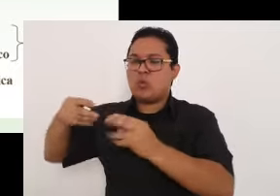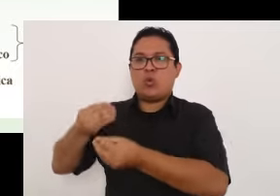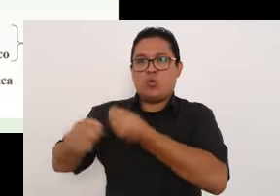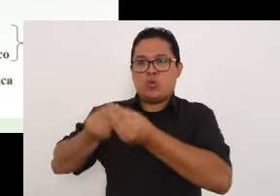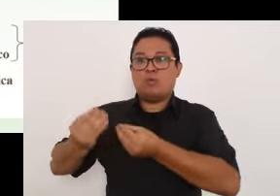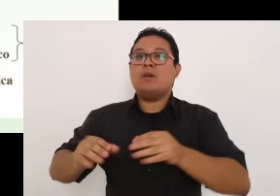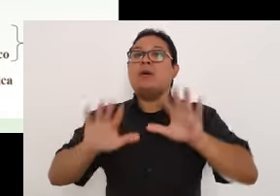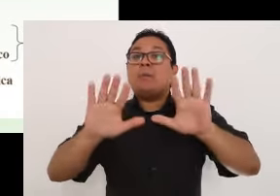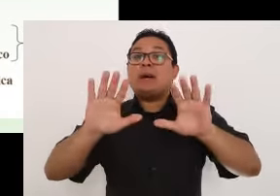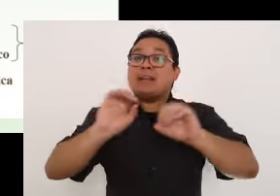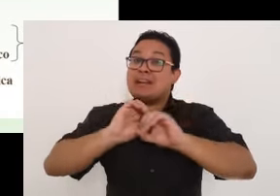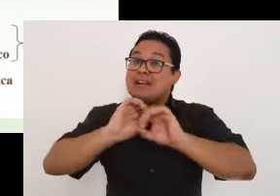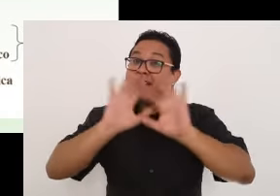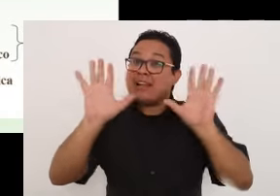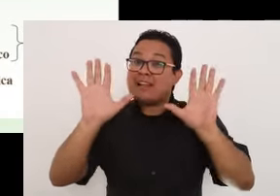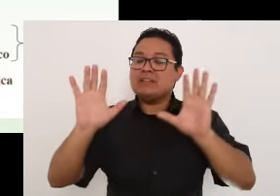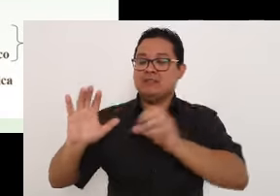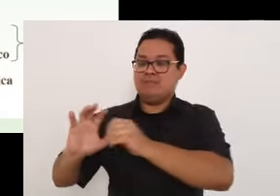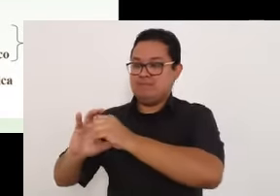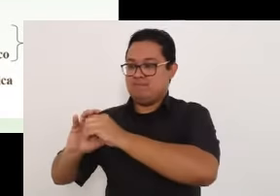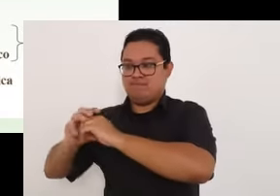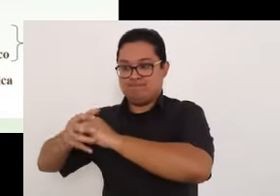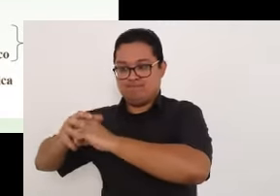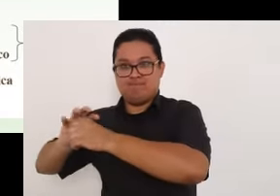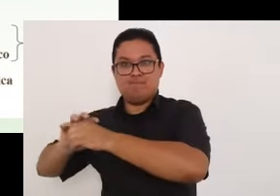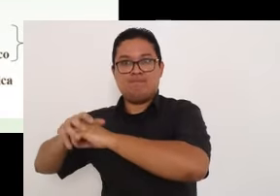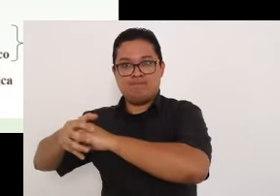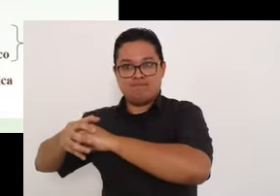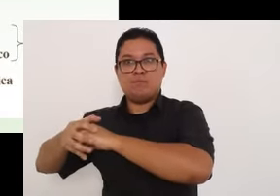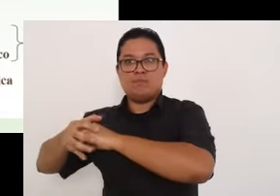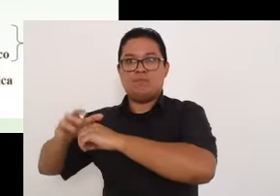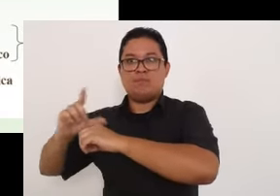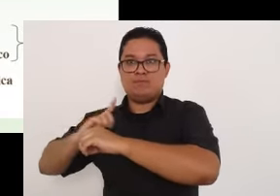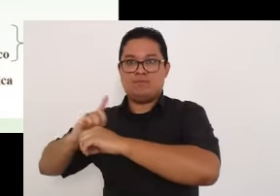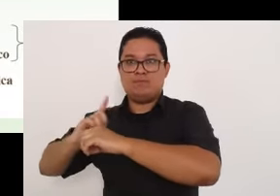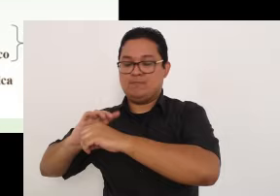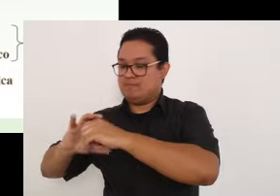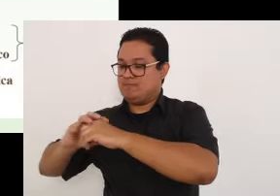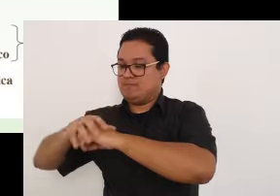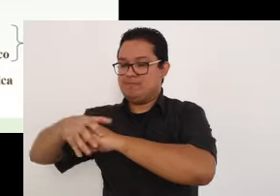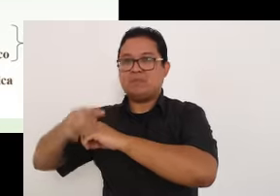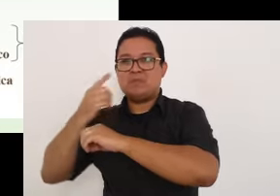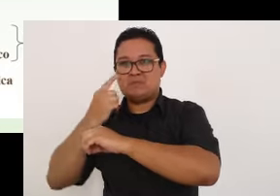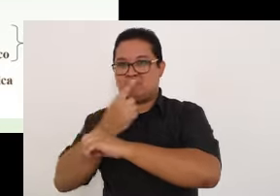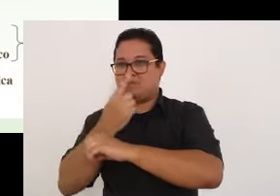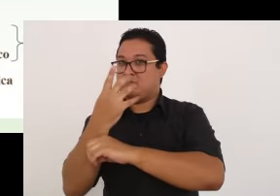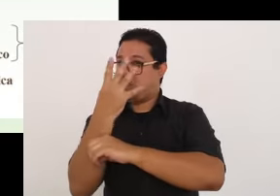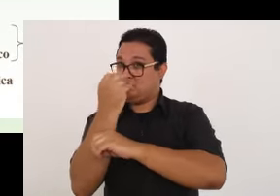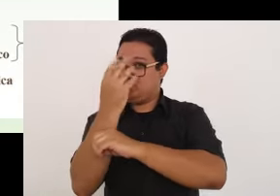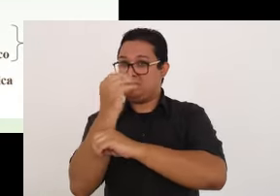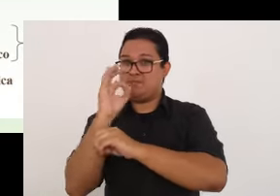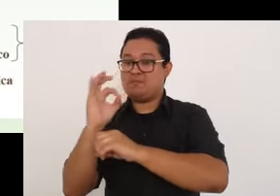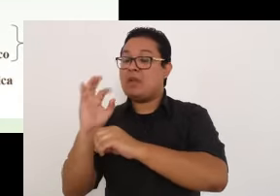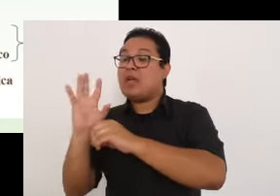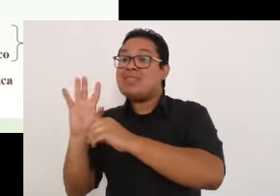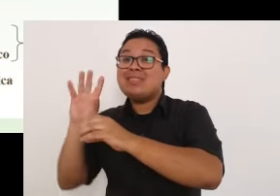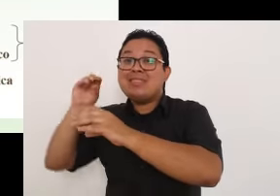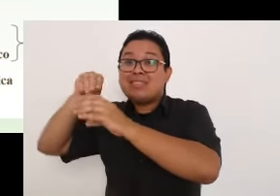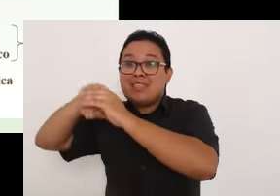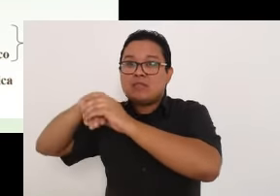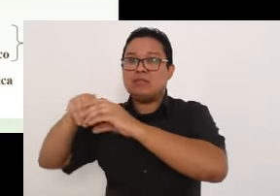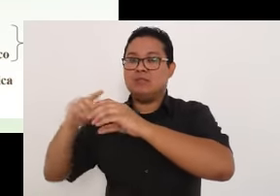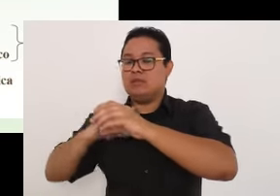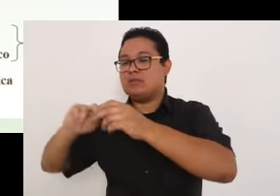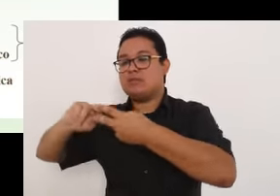gente deixar claro, o envelope viral, aqui é uma membrana e lá dentro